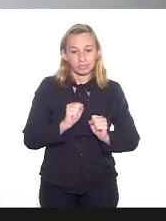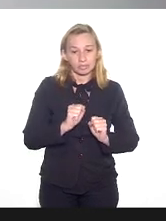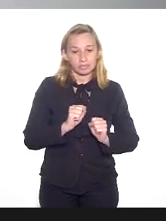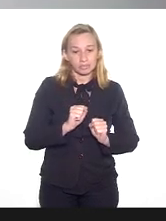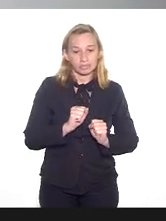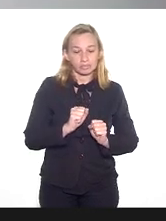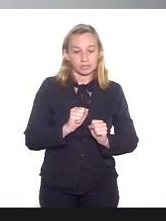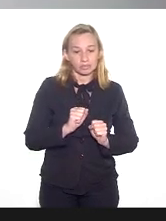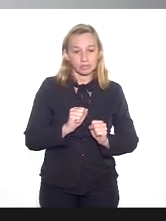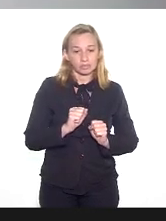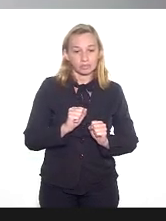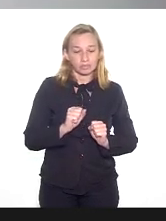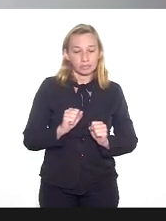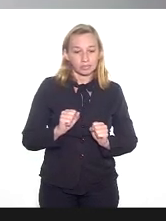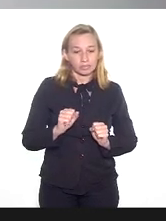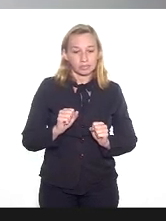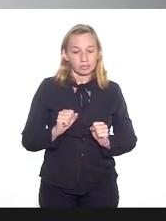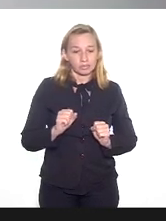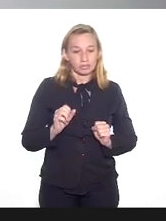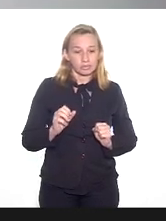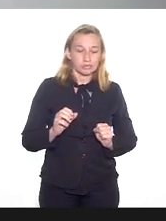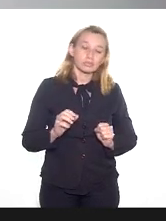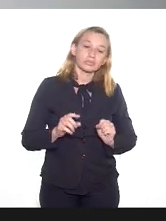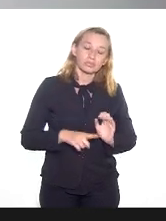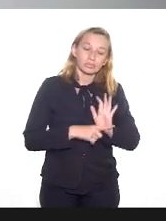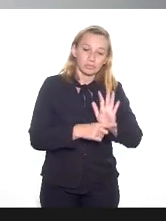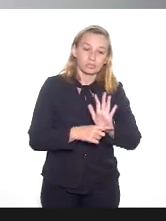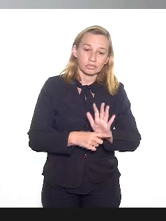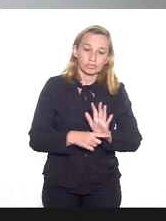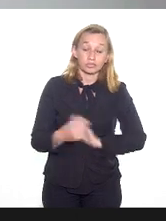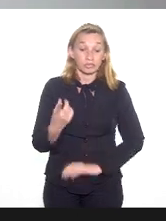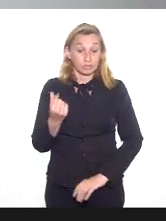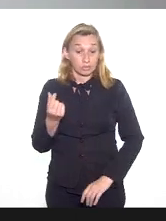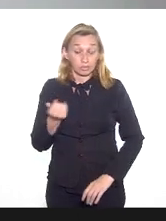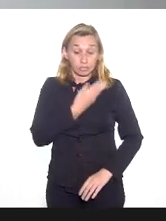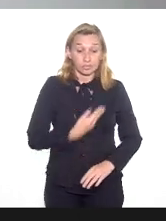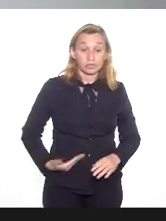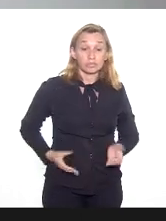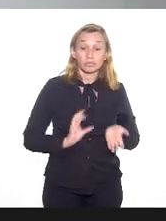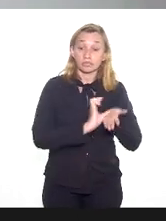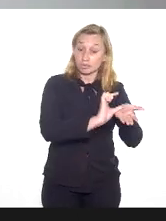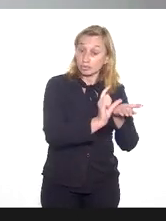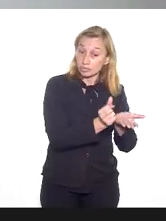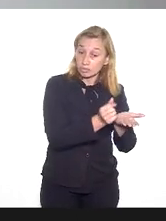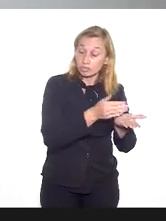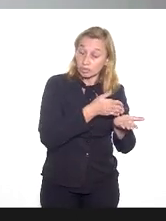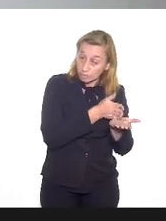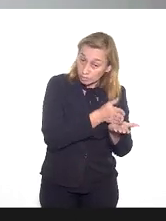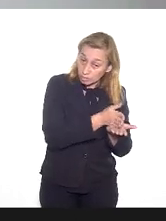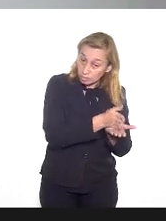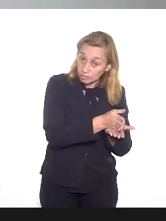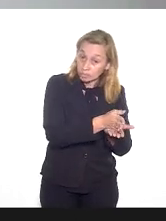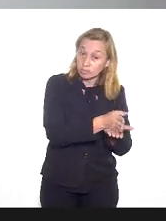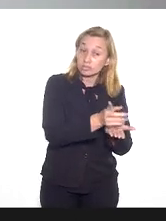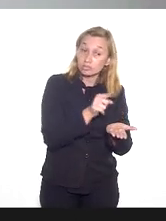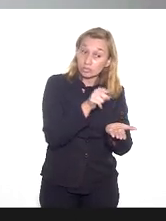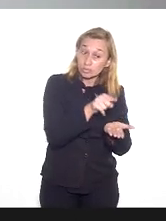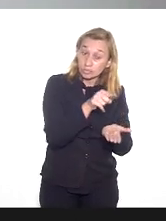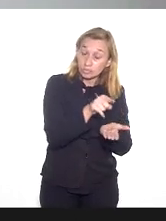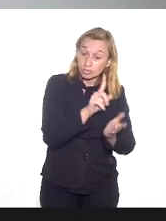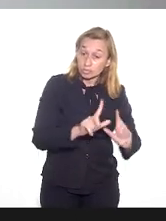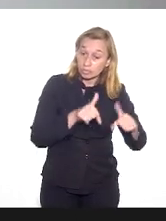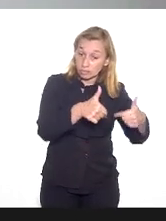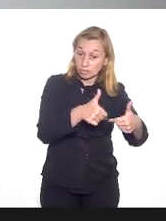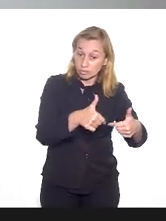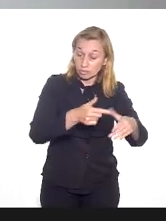buscar recuperar aos cofres públicos os recursos que ainda seguem sendo drenados por essas operações